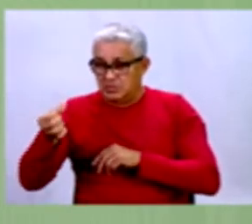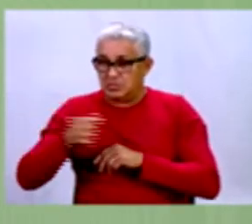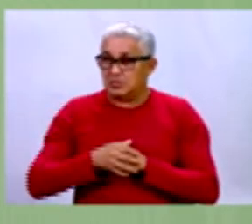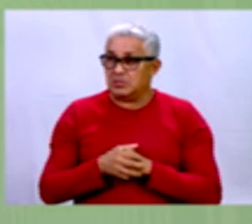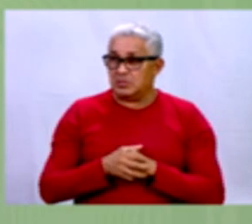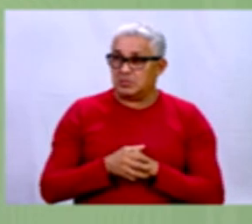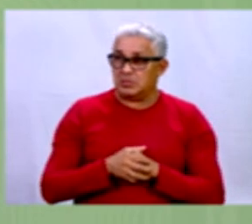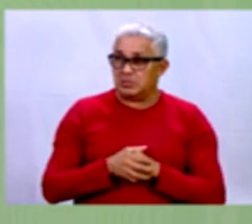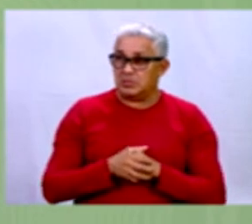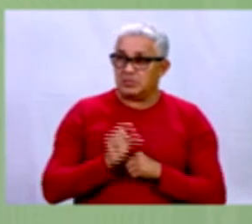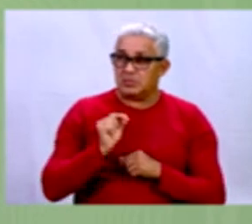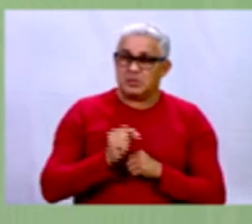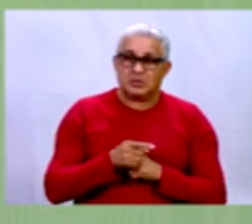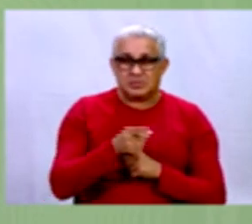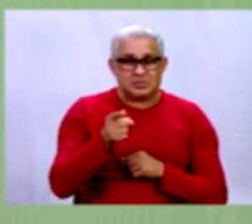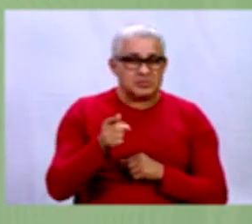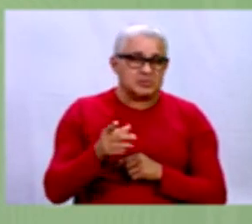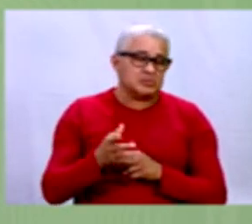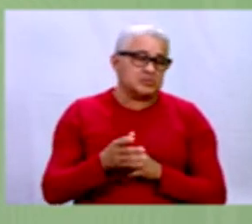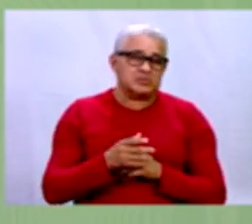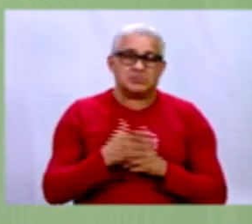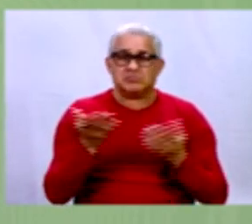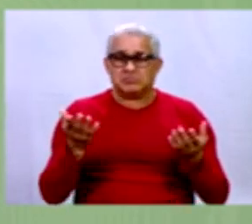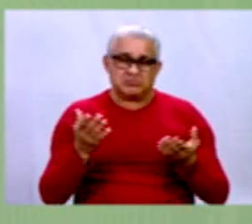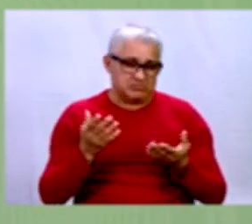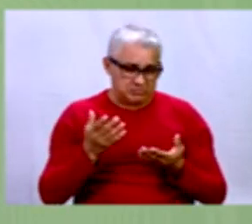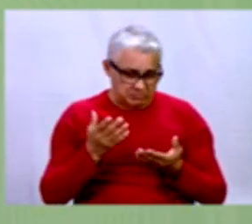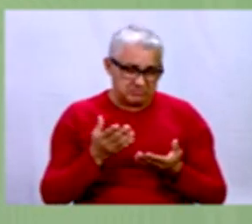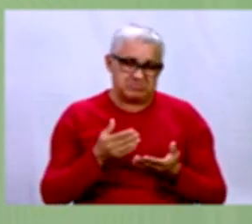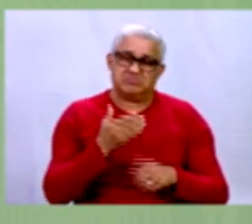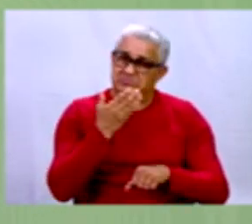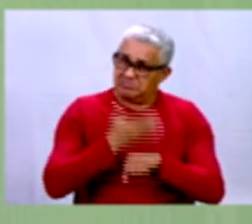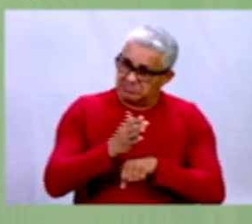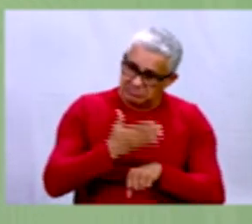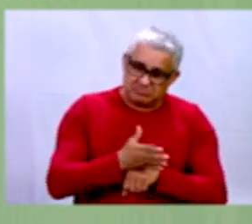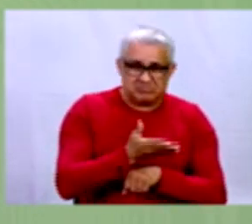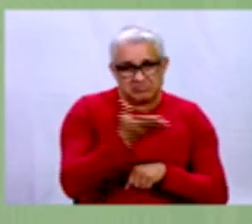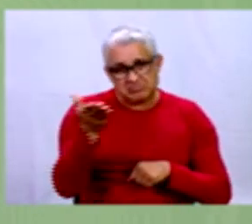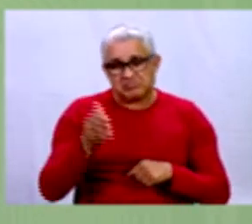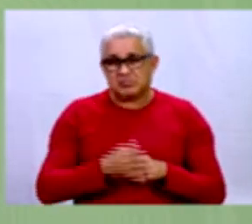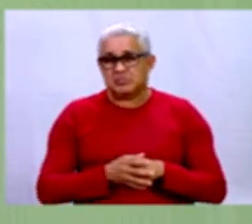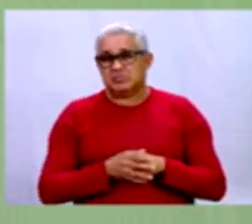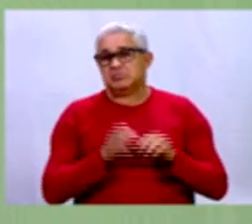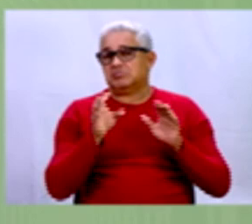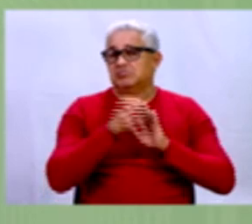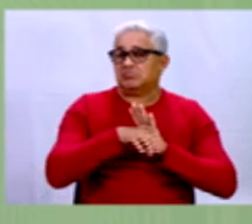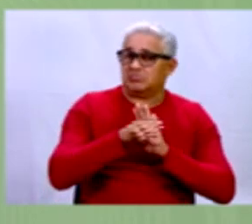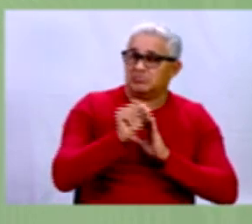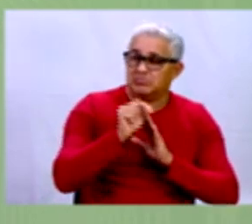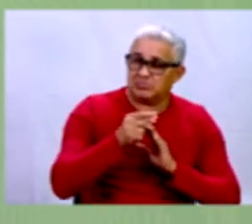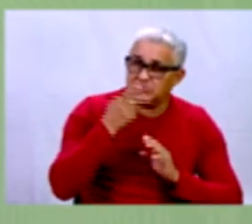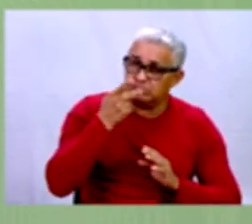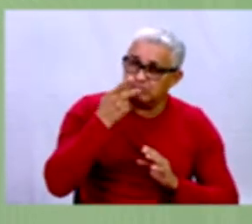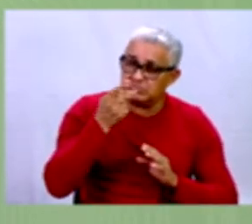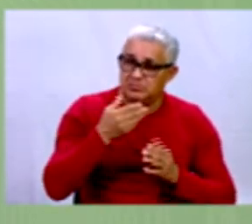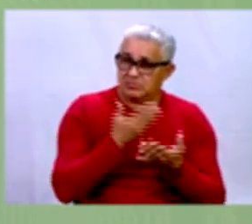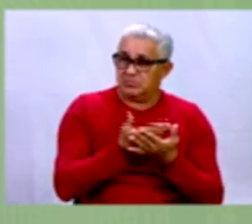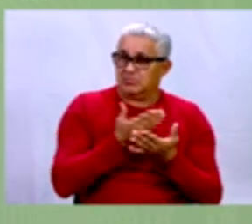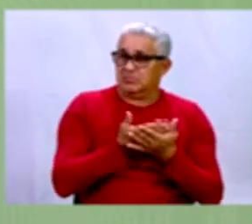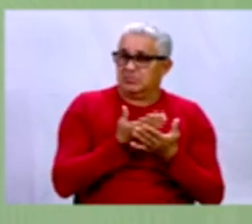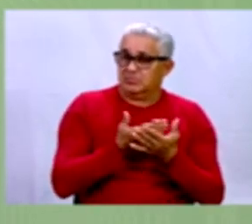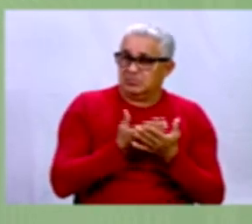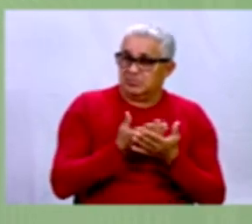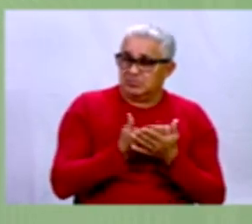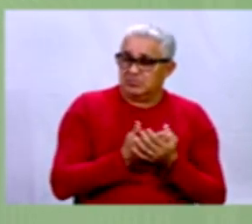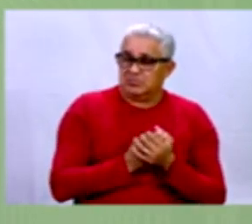É mais o quê? Para vocês conceituarem, é uma tarefa, né? Mas para vocês conceituarem o que a gente falou a